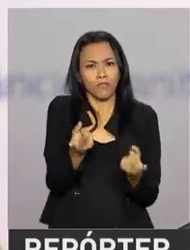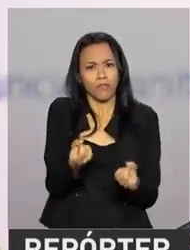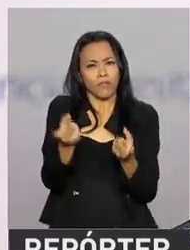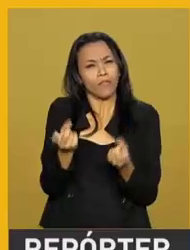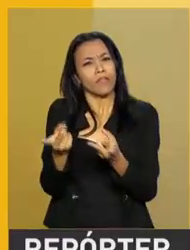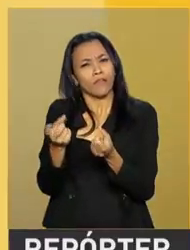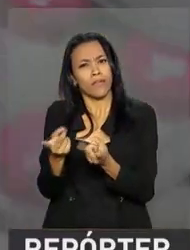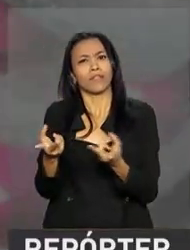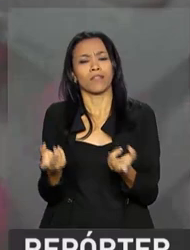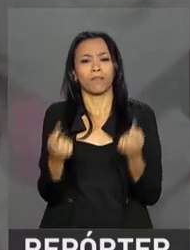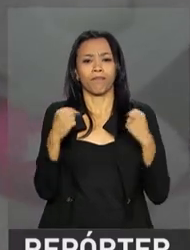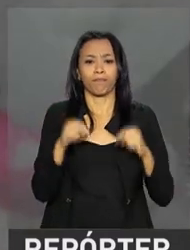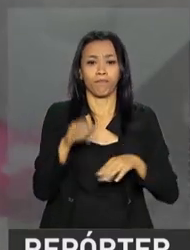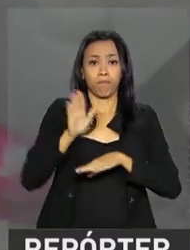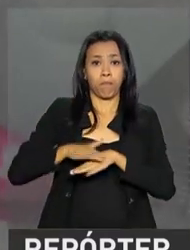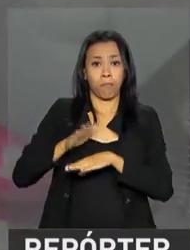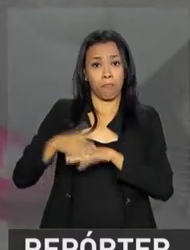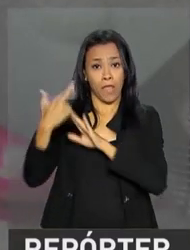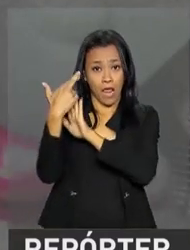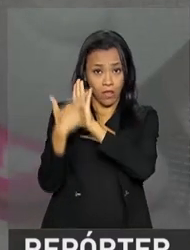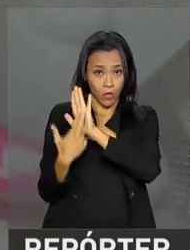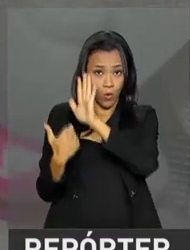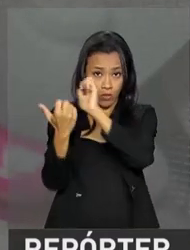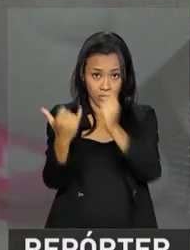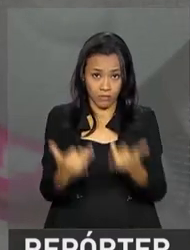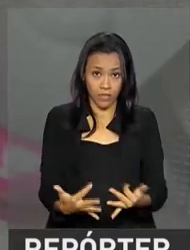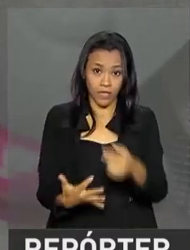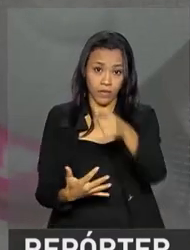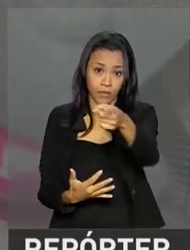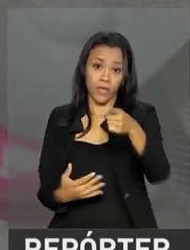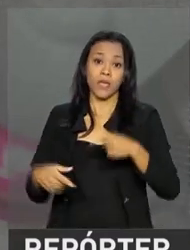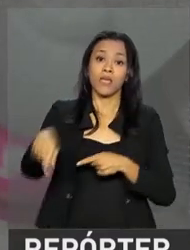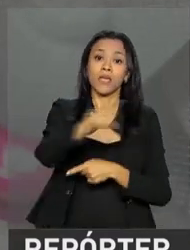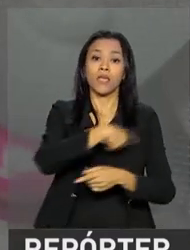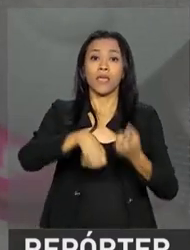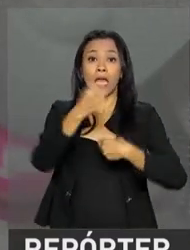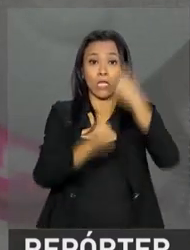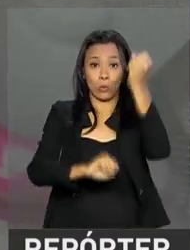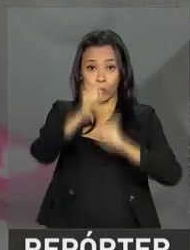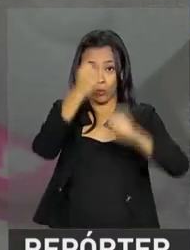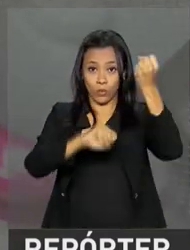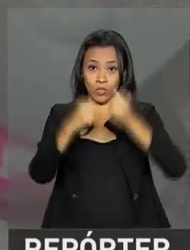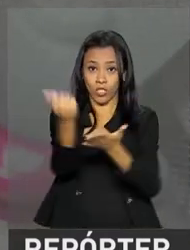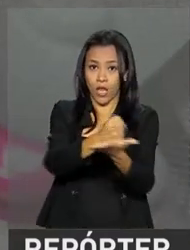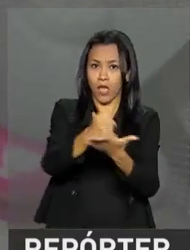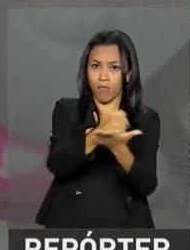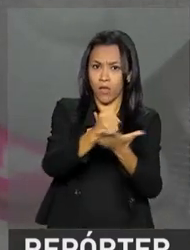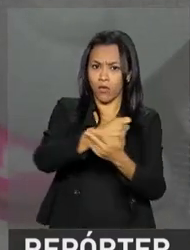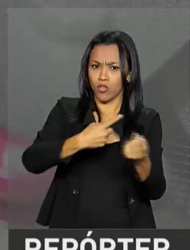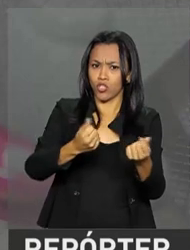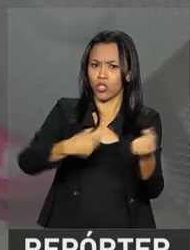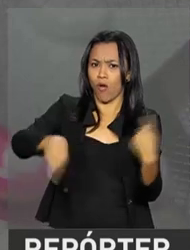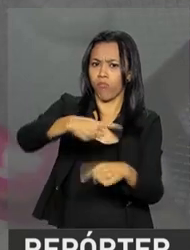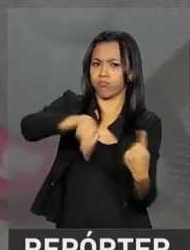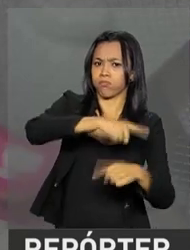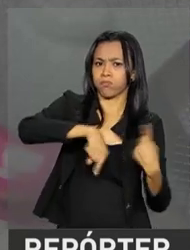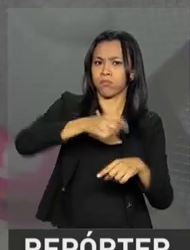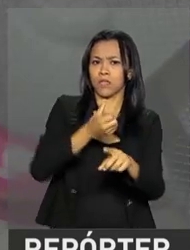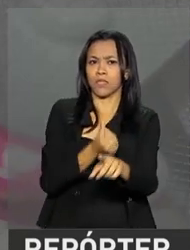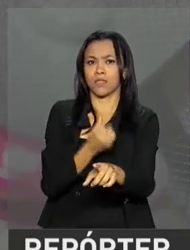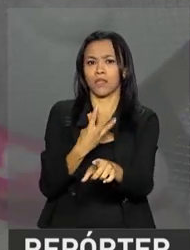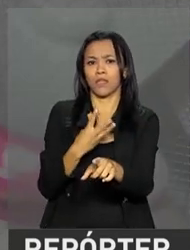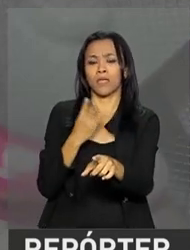comercializadas ainda segundo o relatório ao todo a indústria farmacêutica movimentou mais de 63 bilhões de